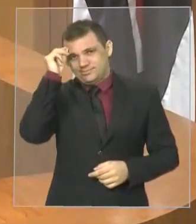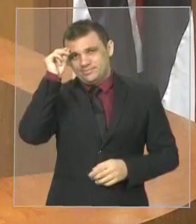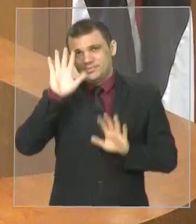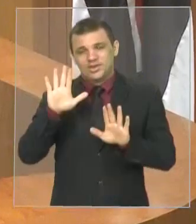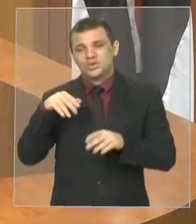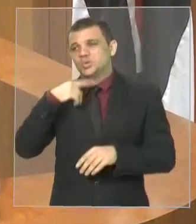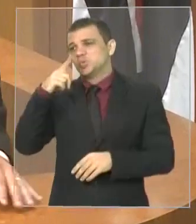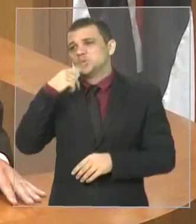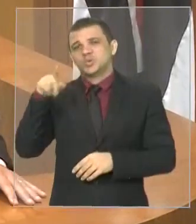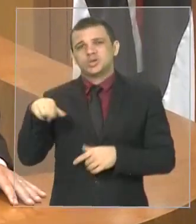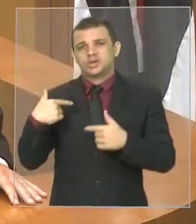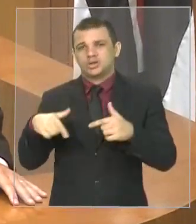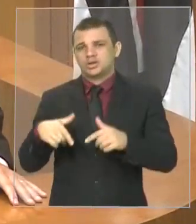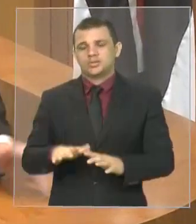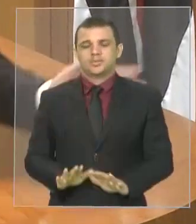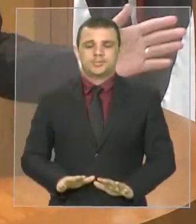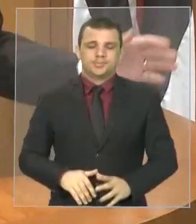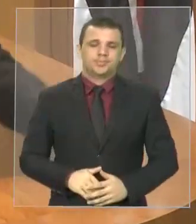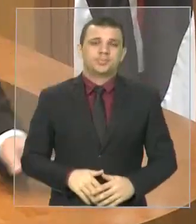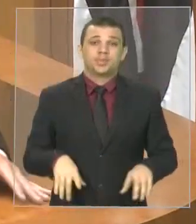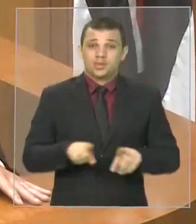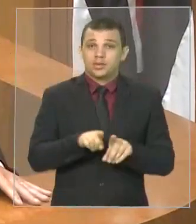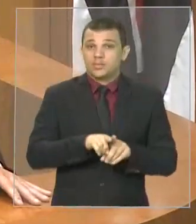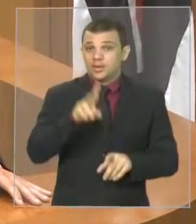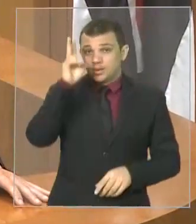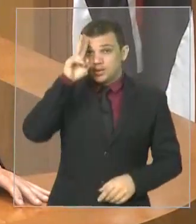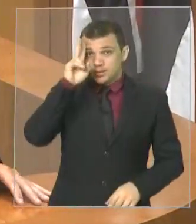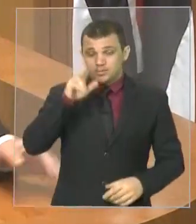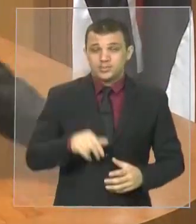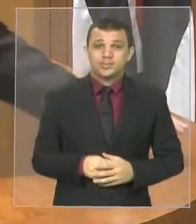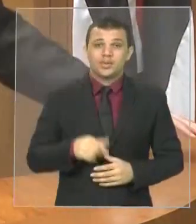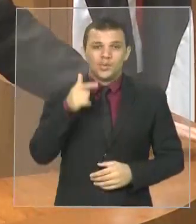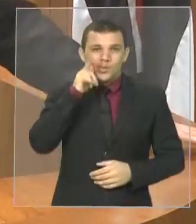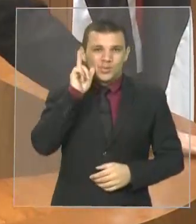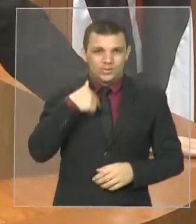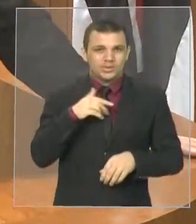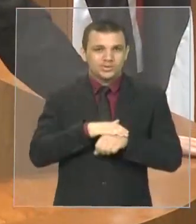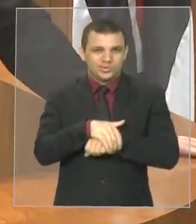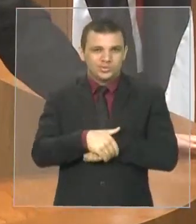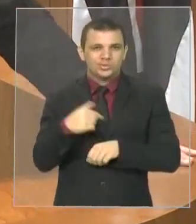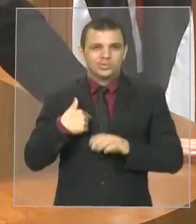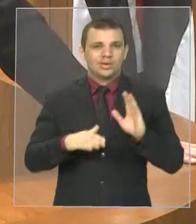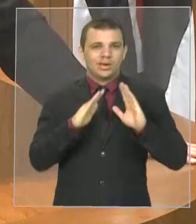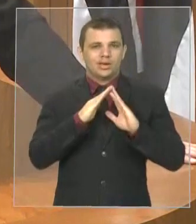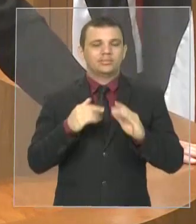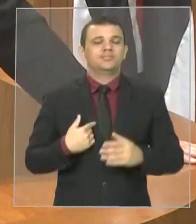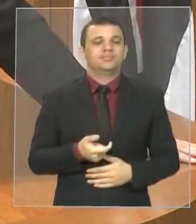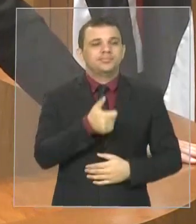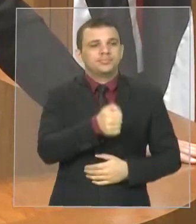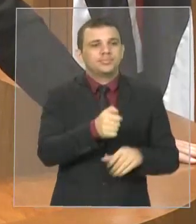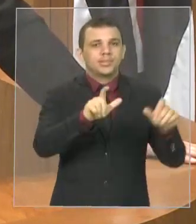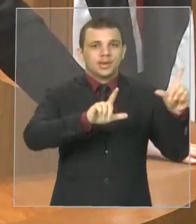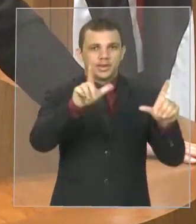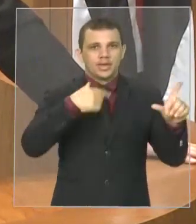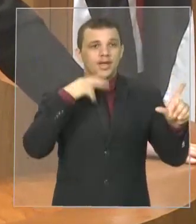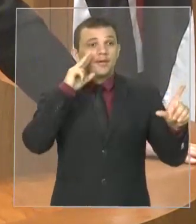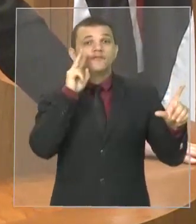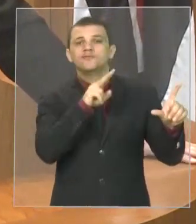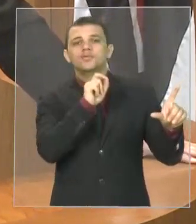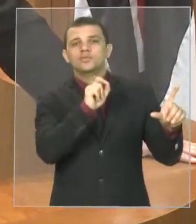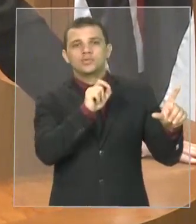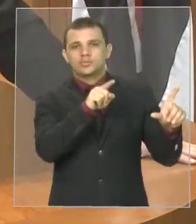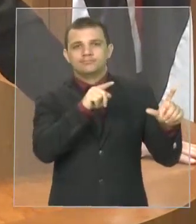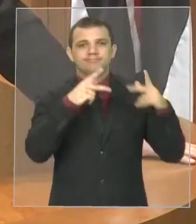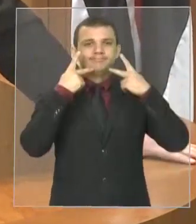em casa à noite e, ao ligar a televisão, vi a propaganda da Prefeitura de São Luís de um